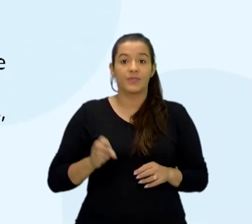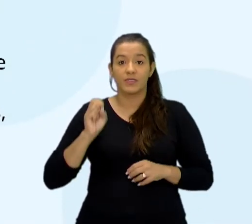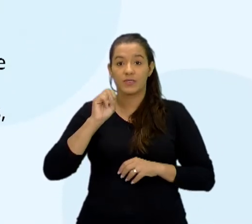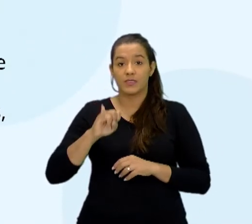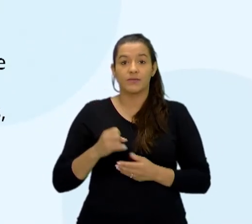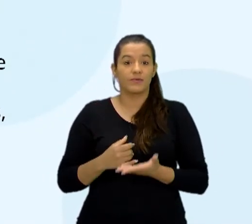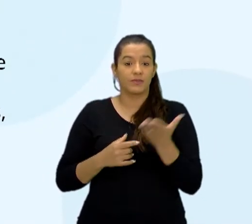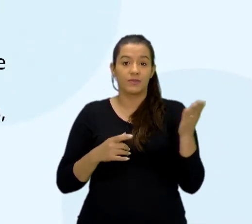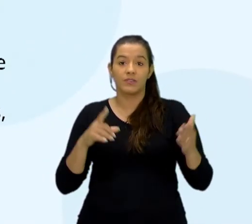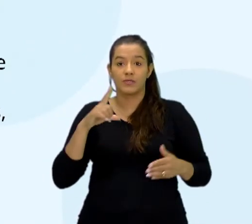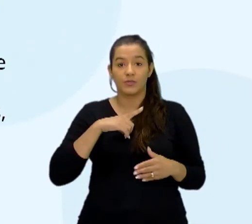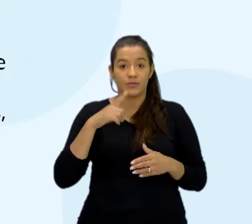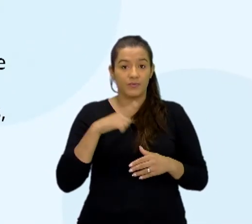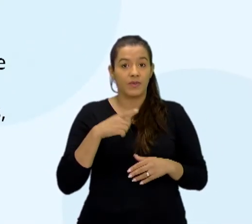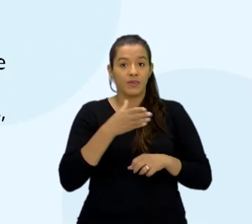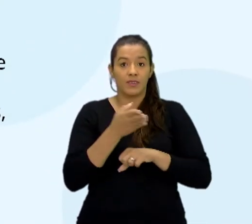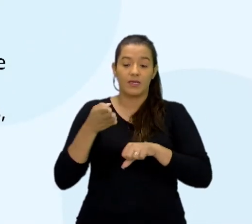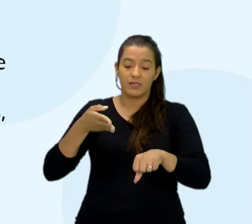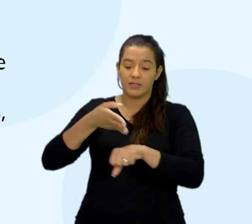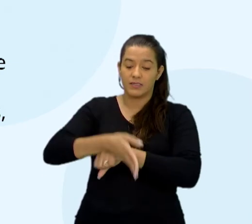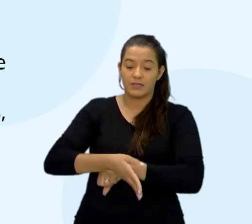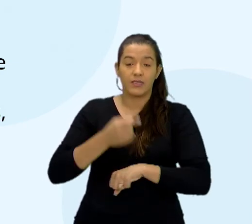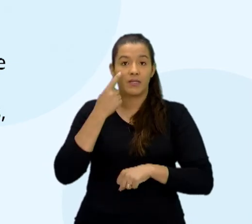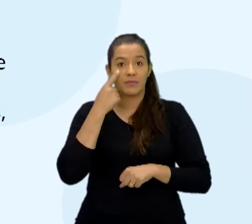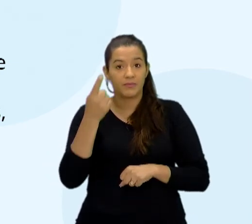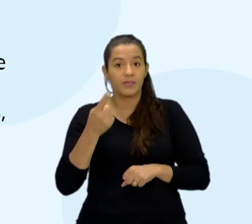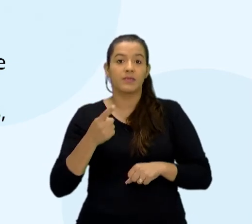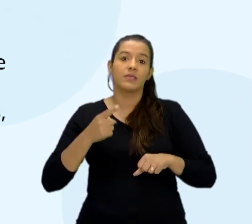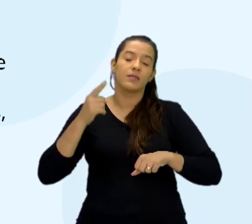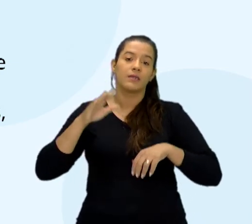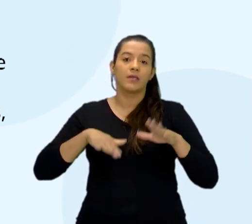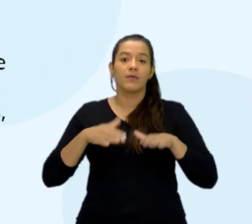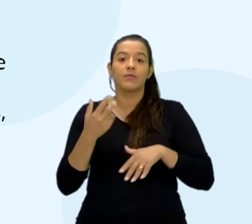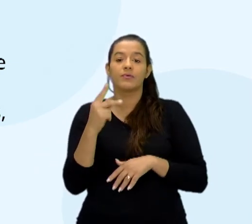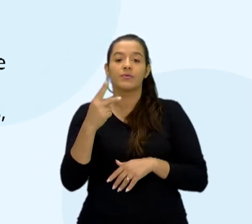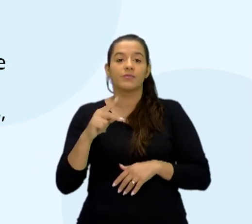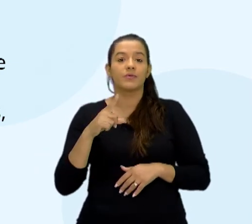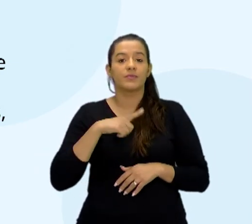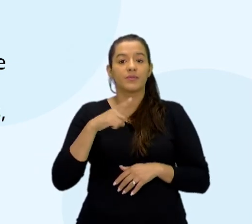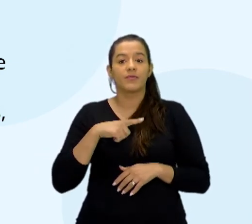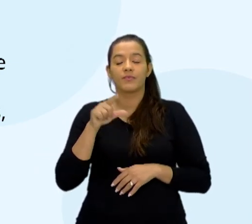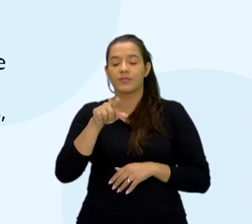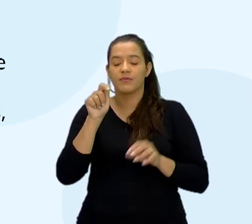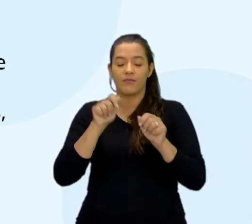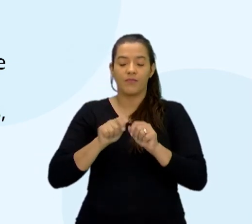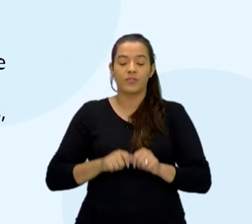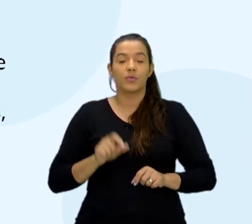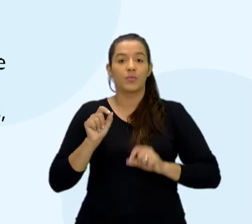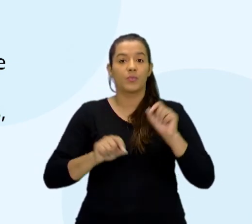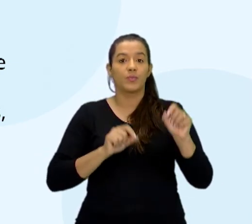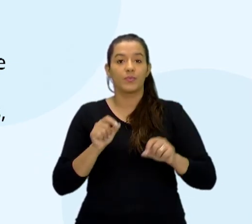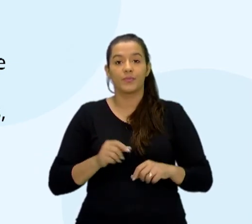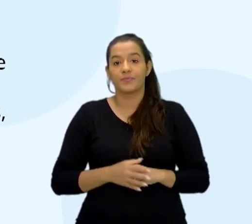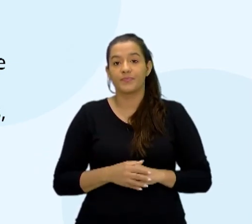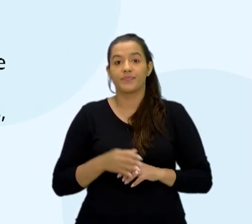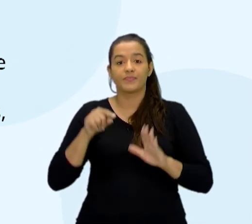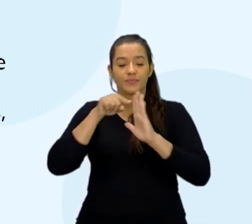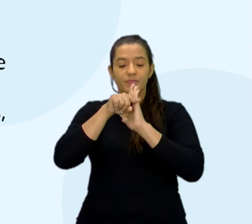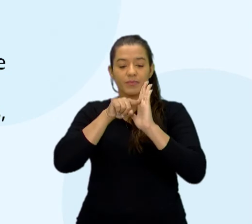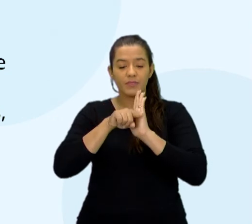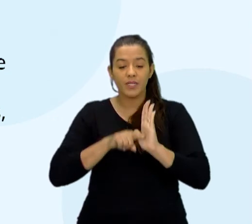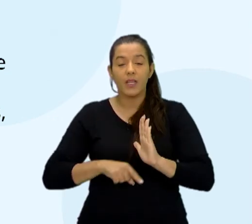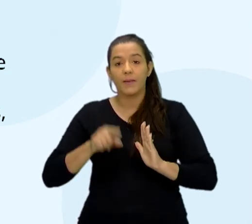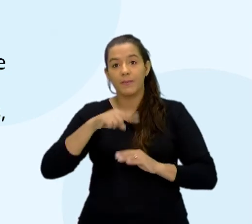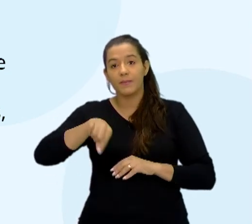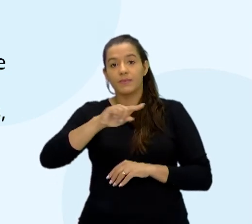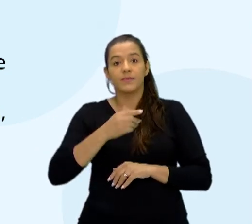estiver acessando esse material de forma independente aí, o que você vai fazer? Você vai seguir as orientações para um melhor